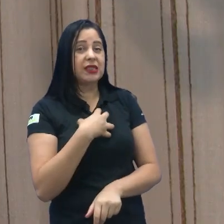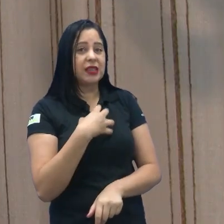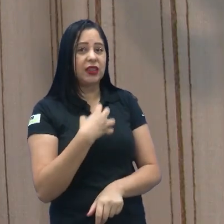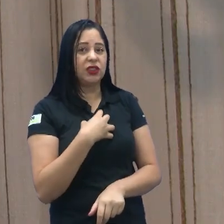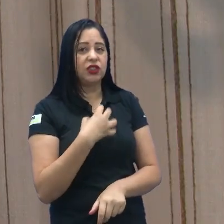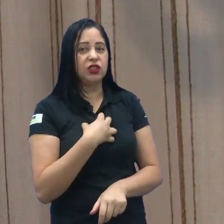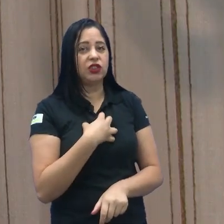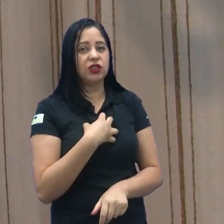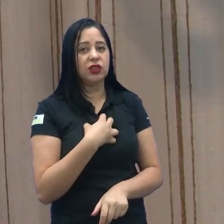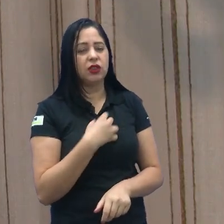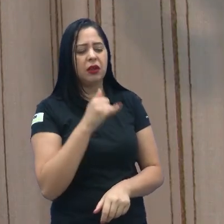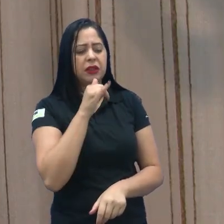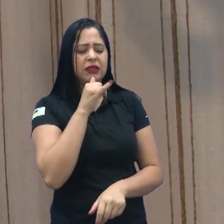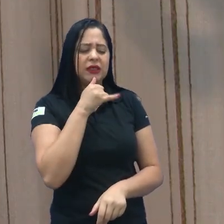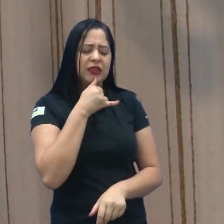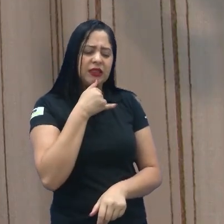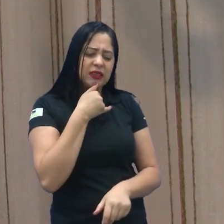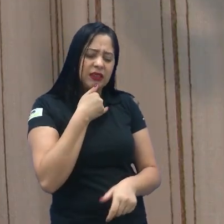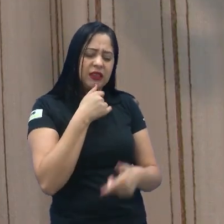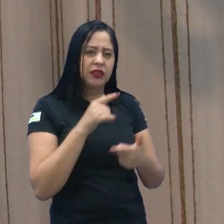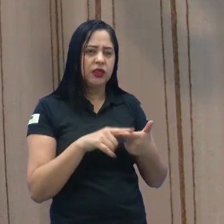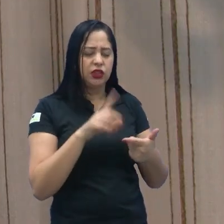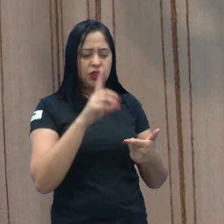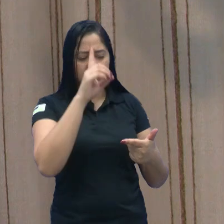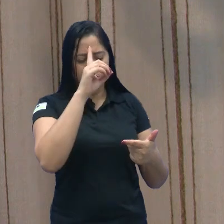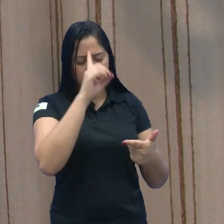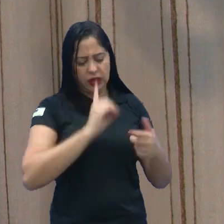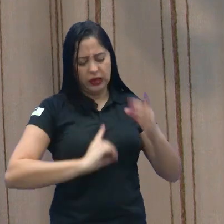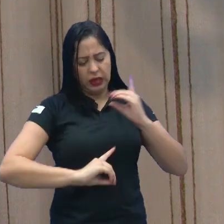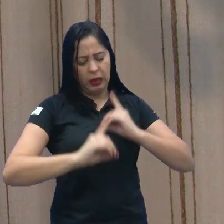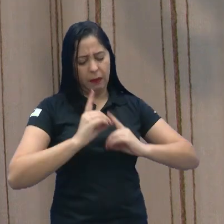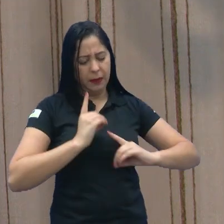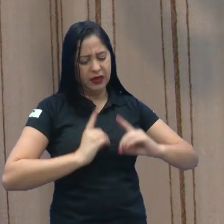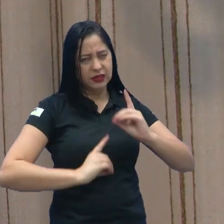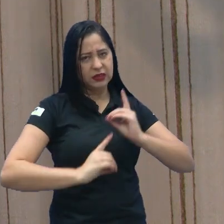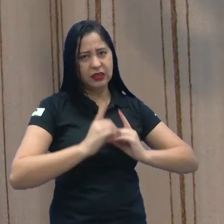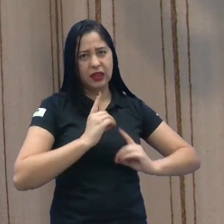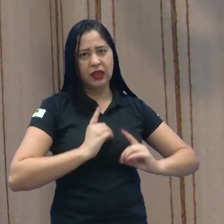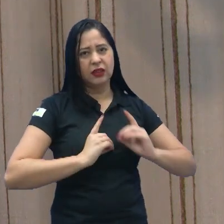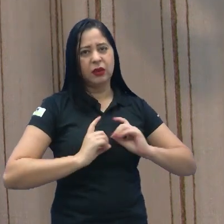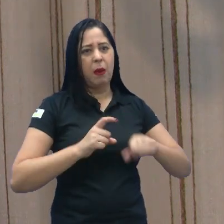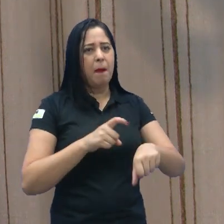mais triste, depressiva, momentos assim de muito